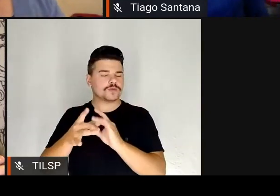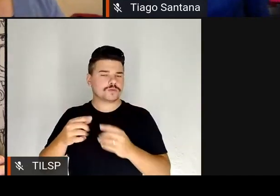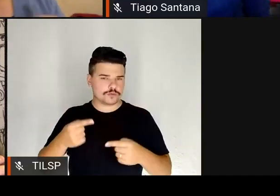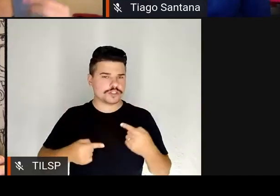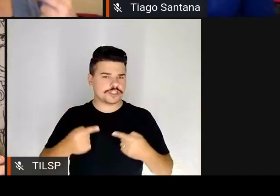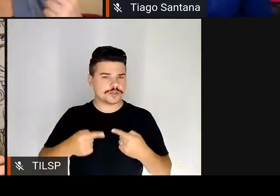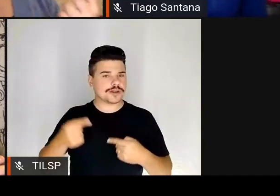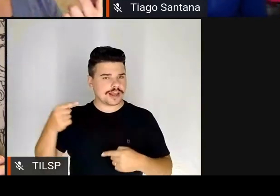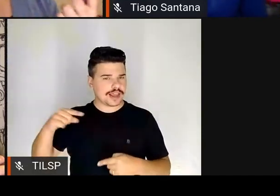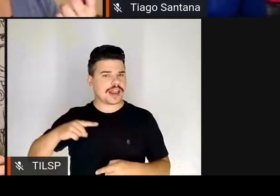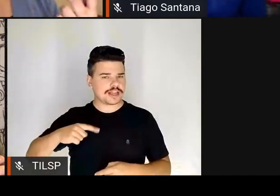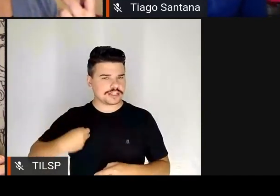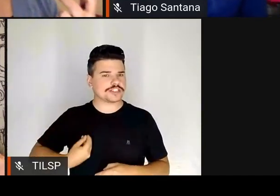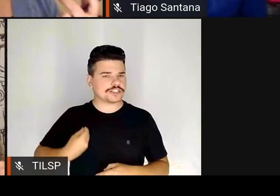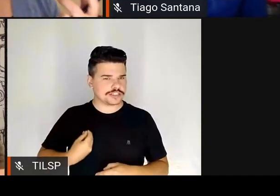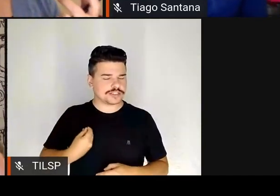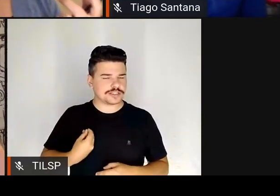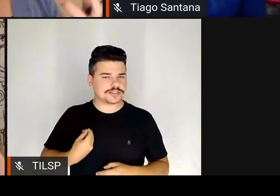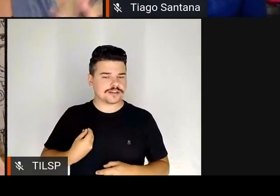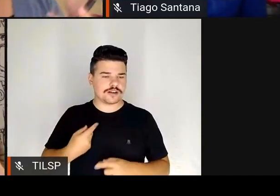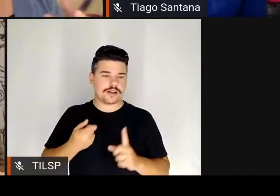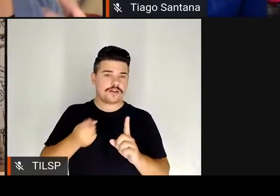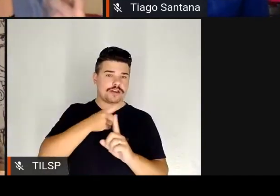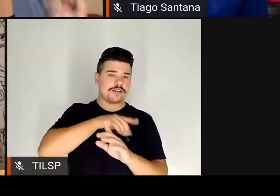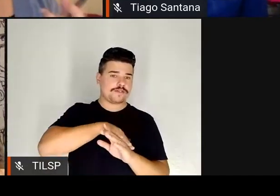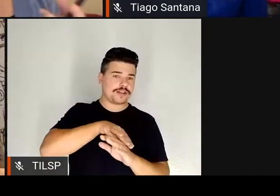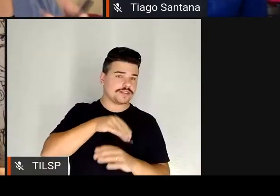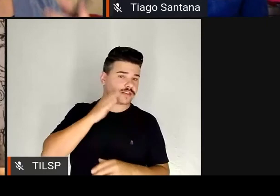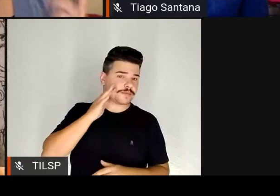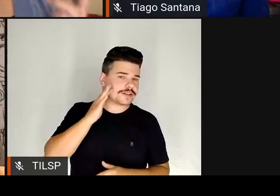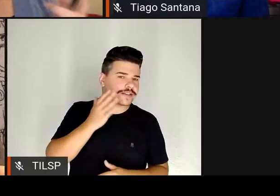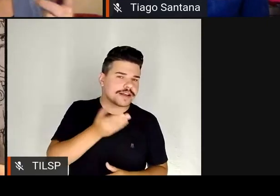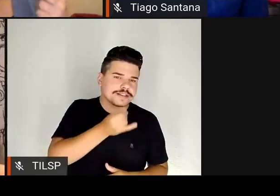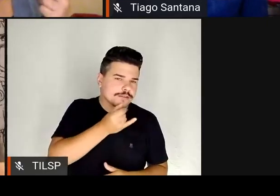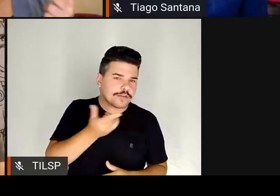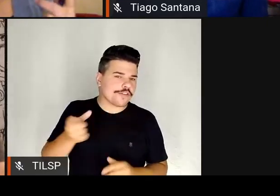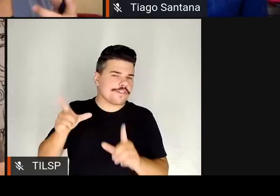desse lastro político que ela tinha, né? Então, em vez